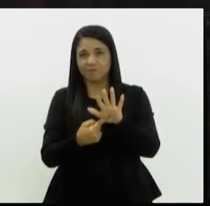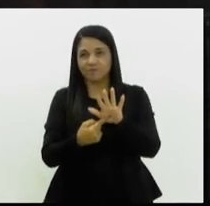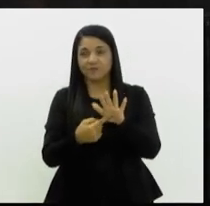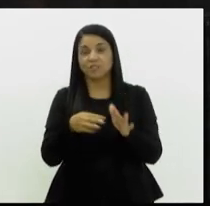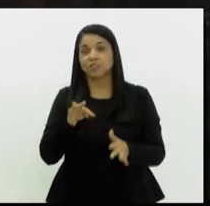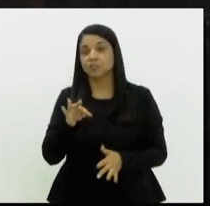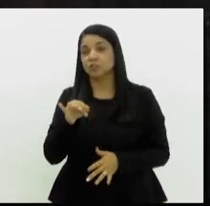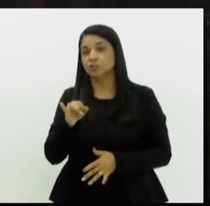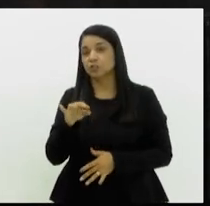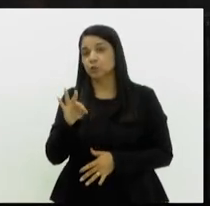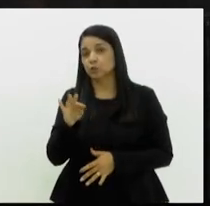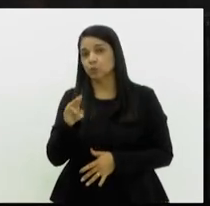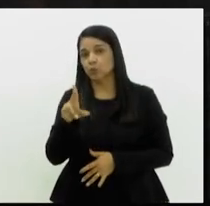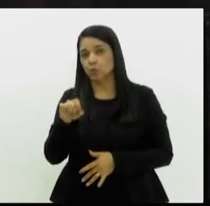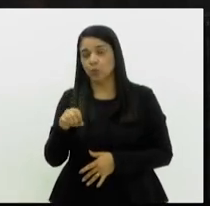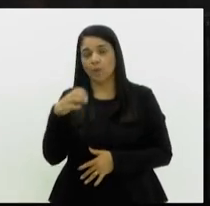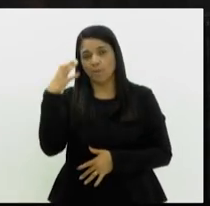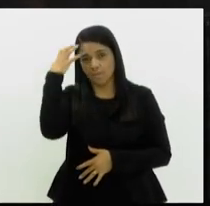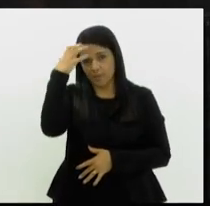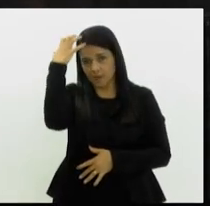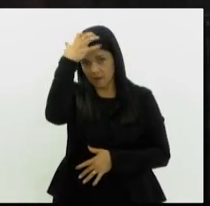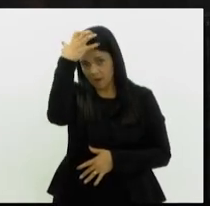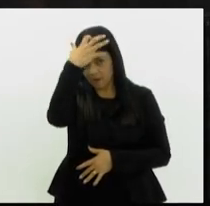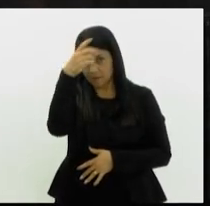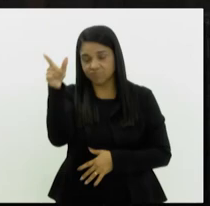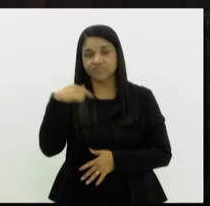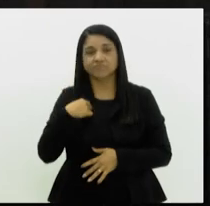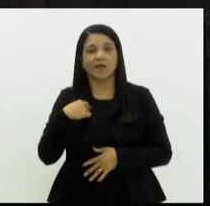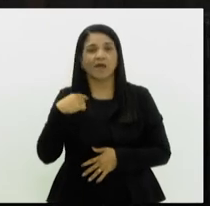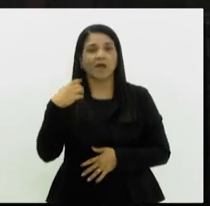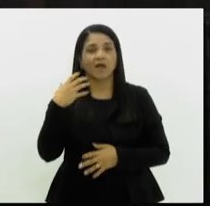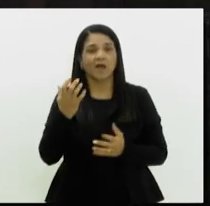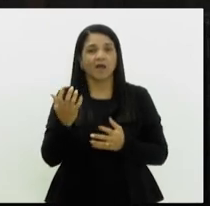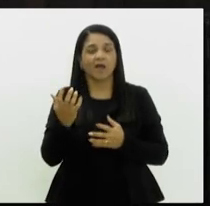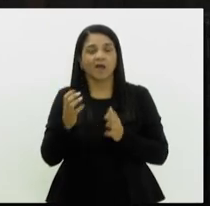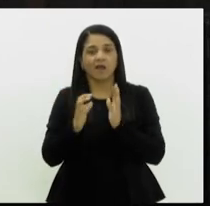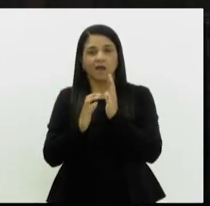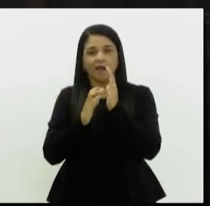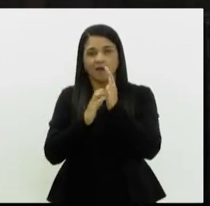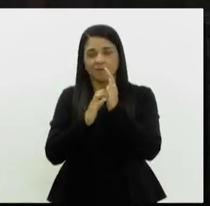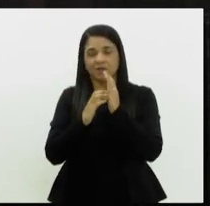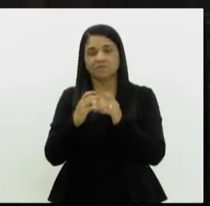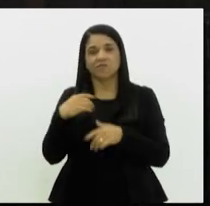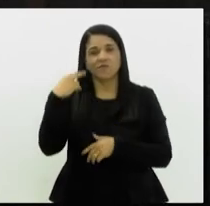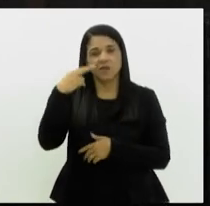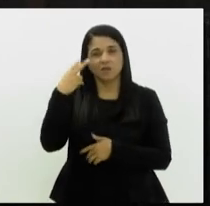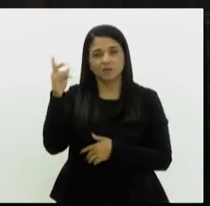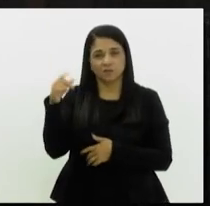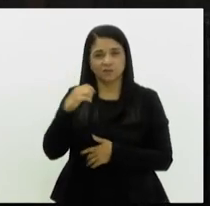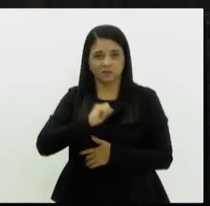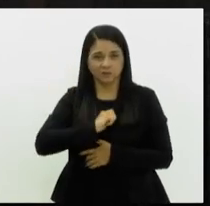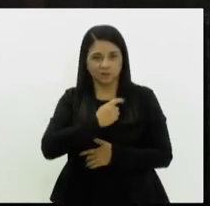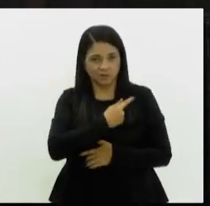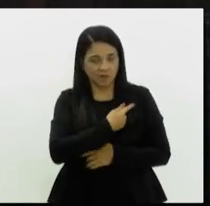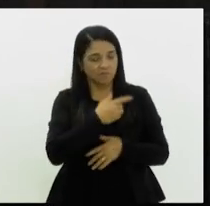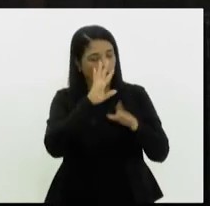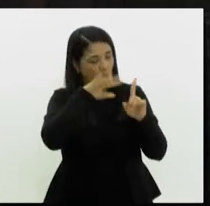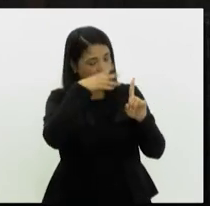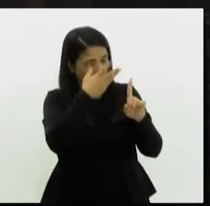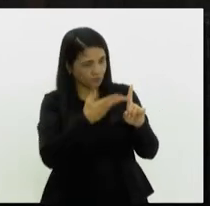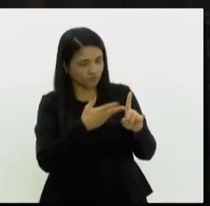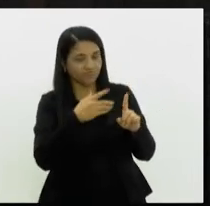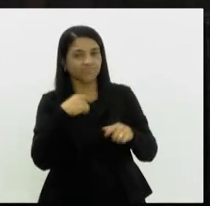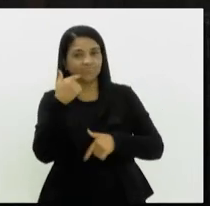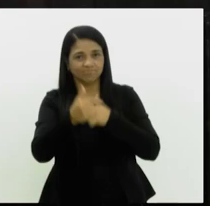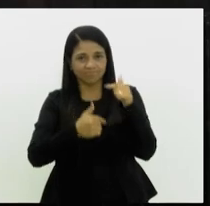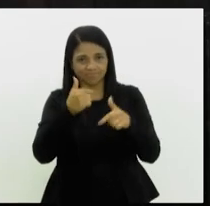Marielle Franco na Câmara de Vereadores de São Gonçalo, homenageando Vossa Excelência pelo trabalho que Vossa Excelência faz. E é um orgulho para